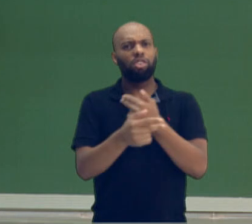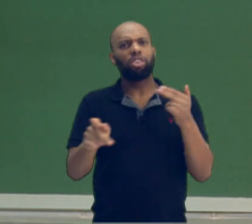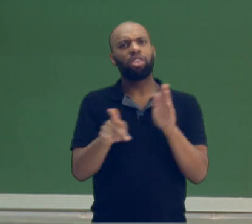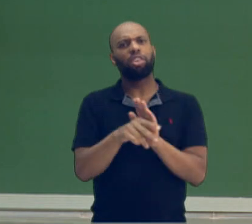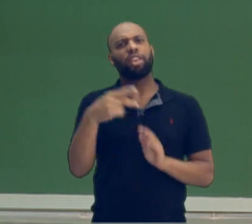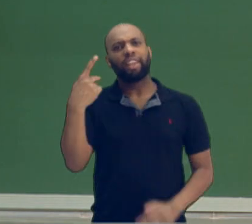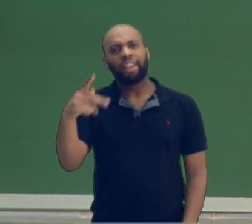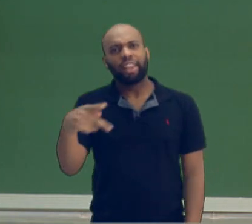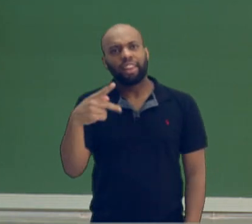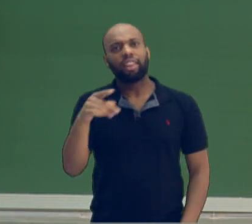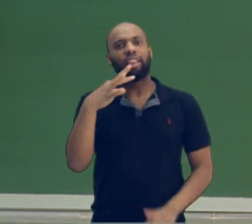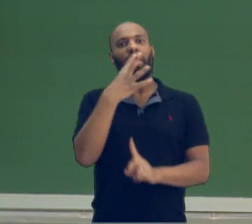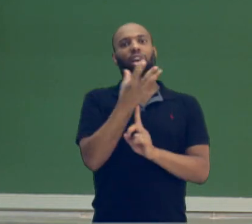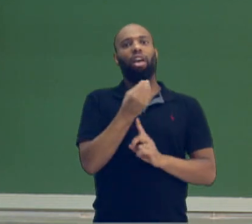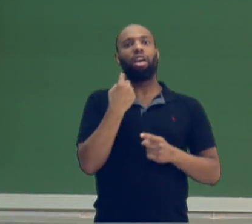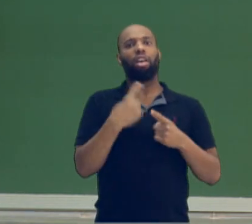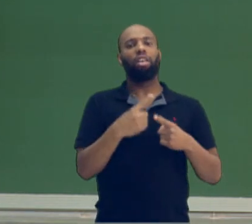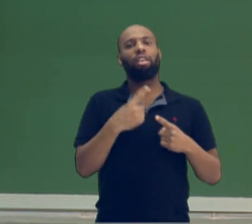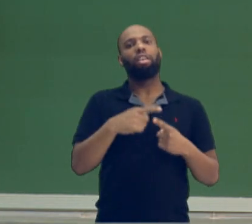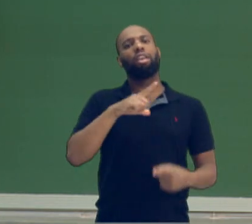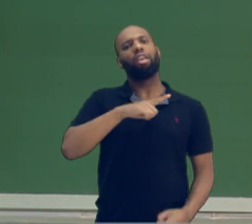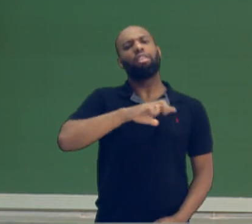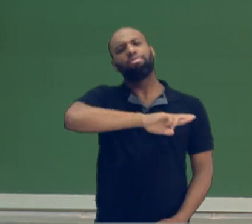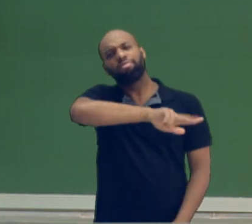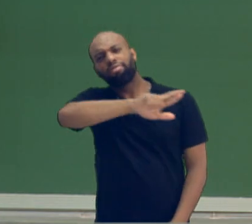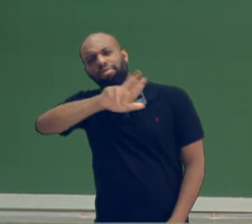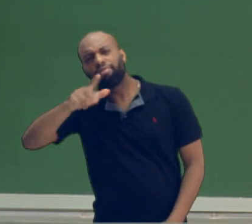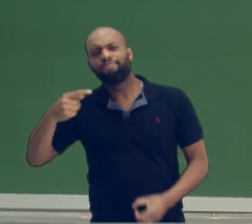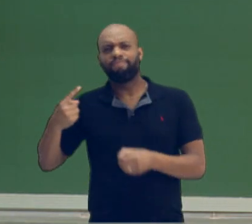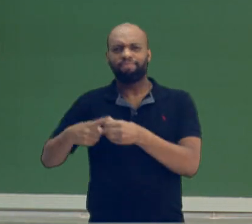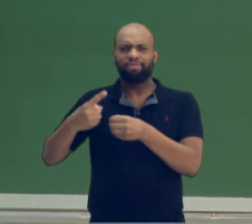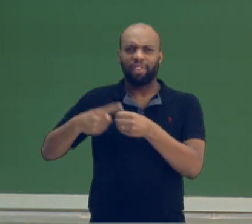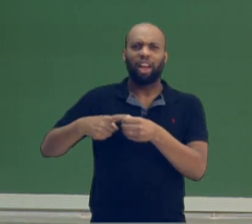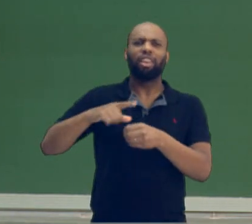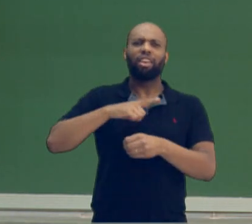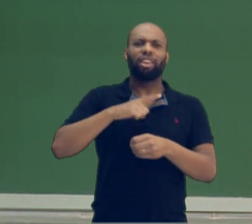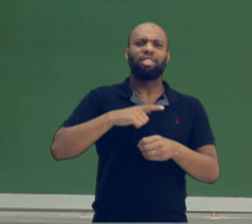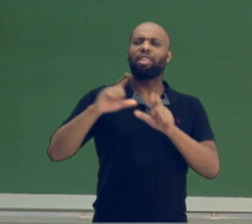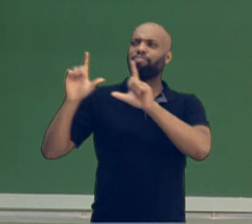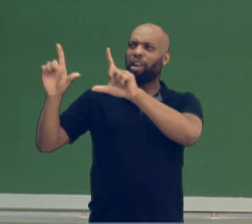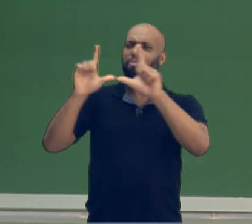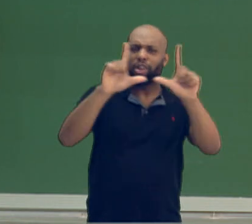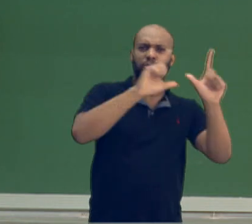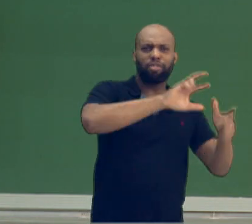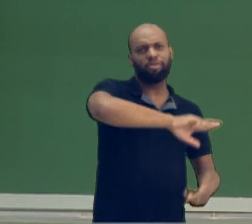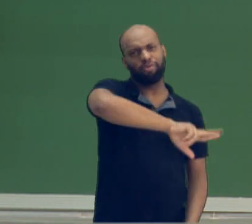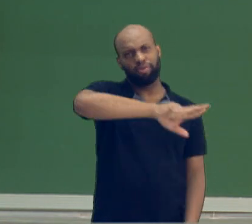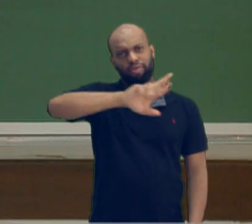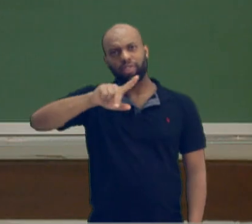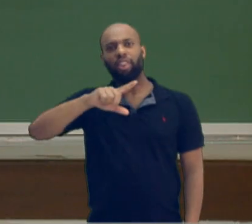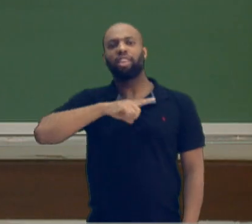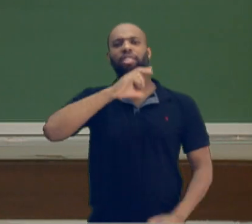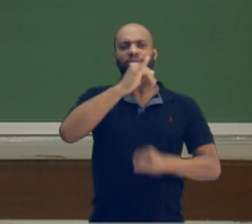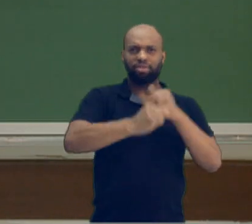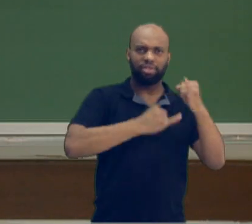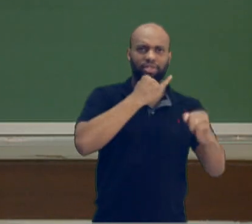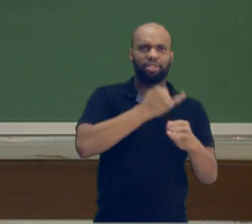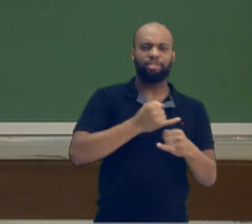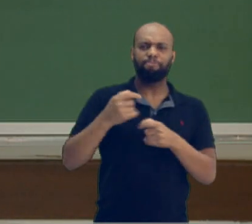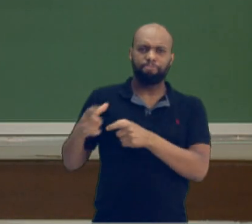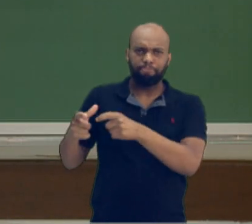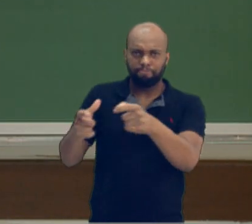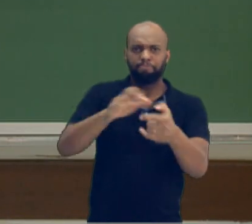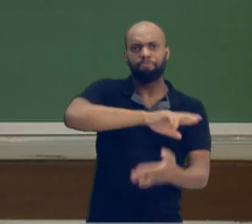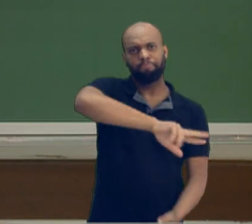professora vai mostrar, porque elas estão espalhadas pela cidade de Curitiba, enfim, e tem, né, internet, enfim, vários locais para